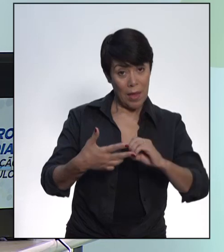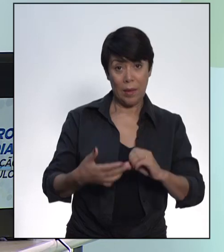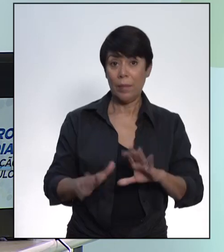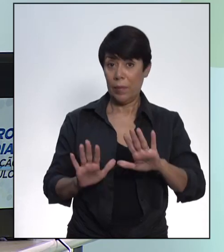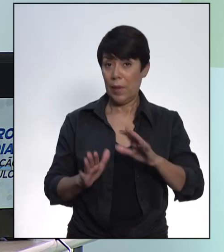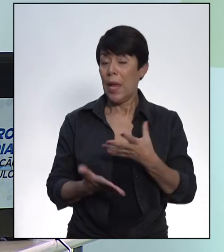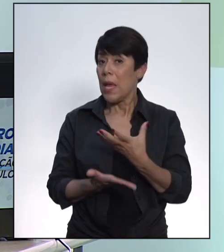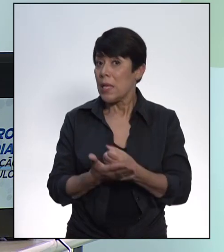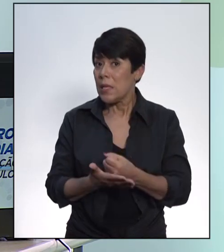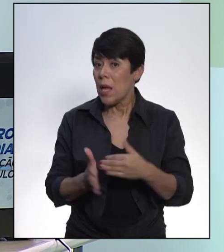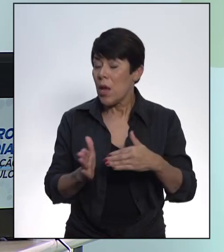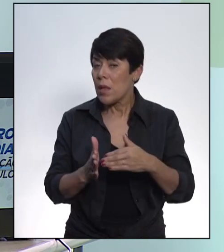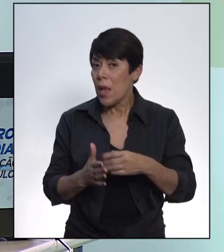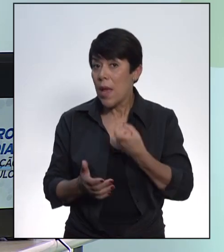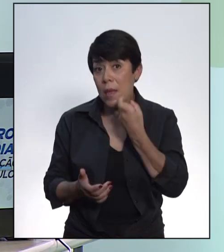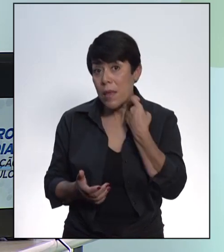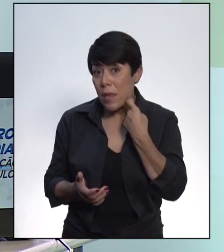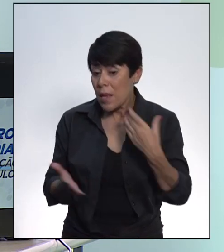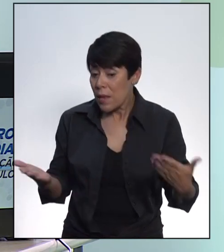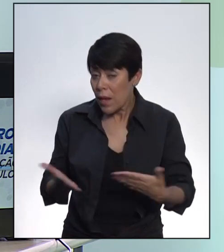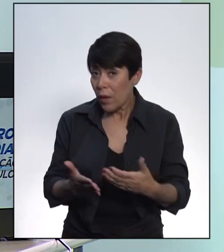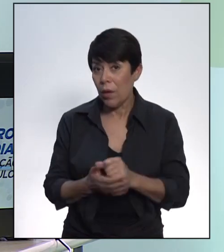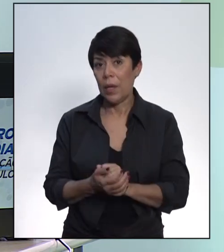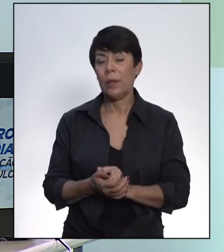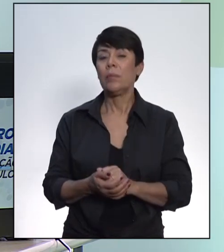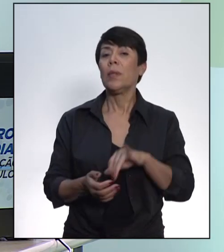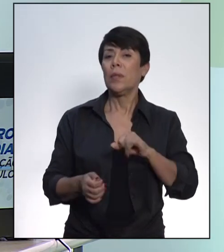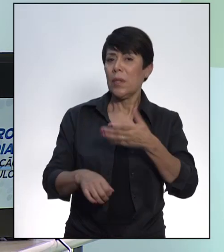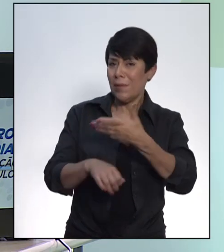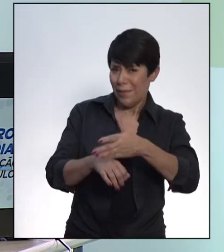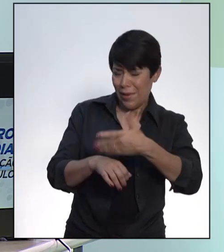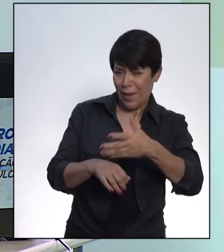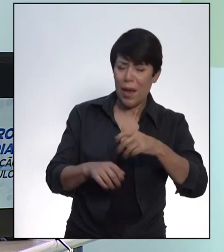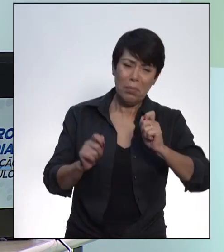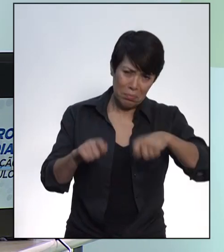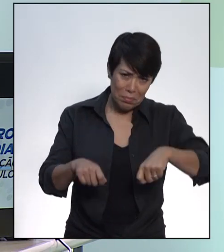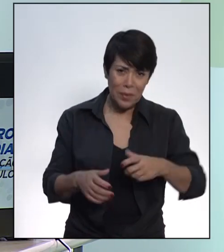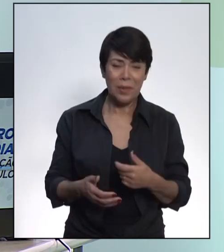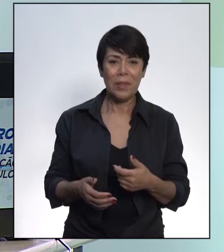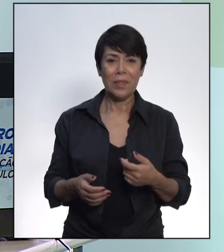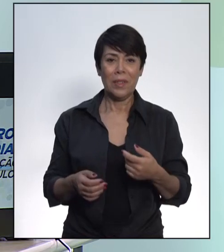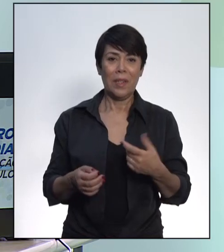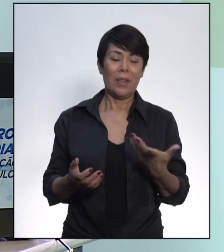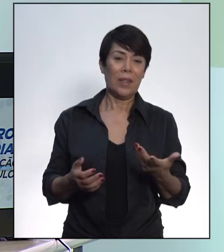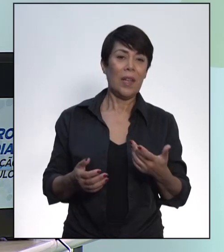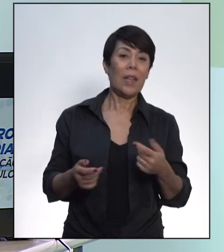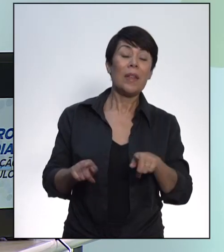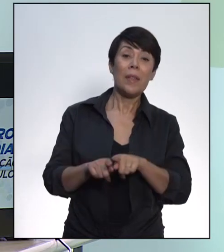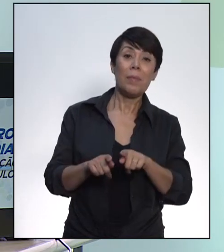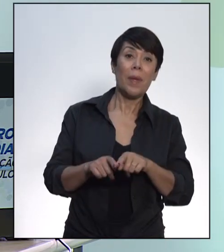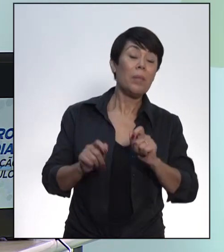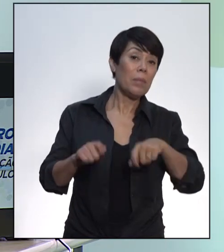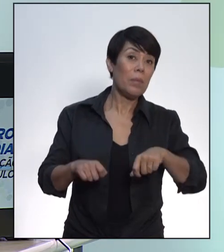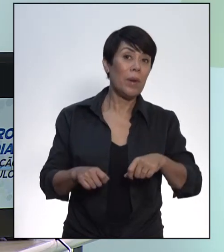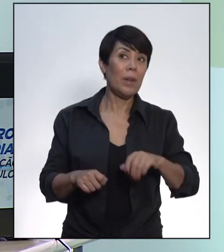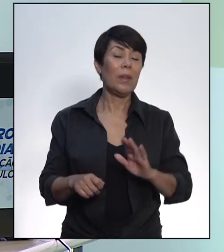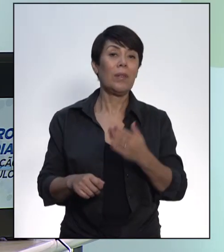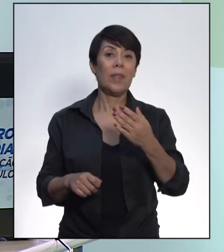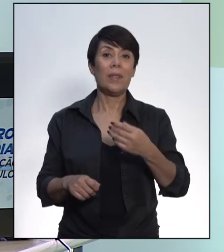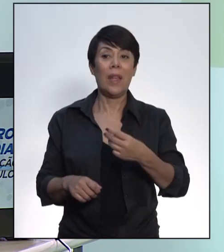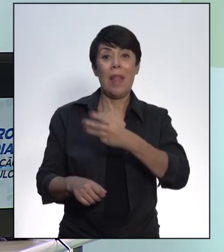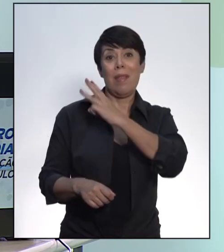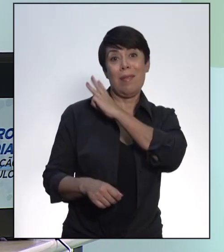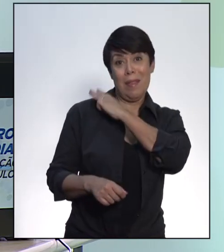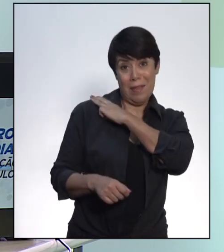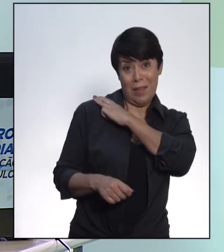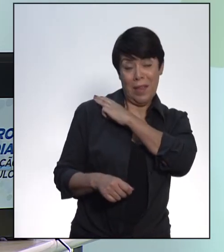sexta-feira, né? Para vocês se inscreverem como treininho, vocês podem treinar, né? Treinar como vocês podem chegar lá na 3ª série do ensino